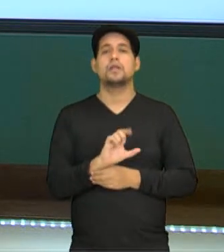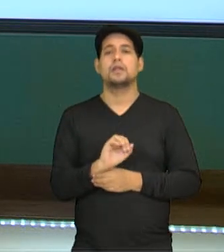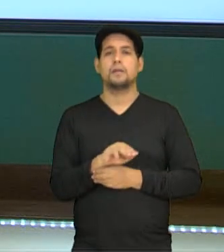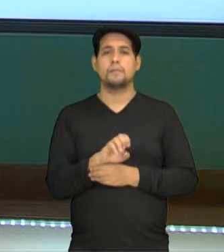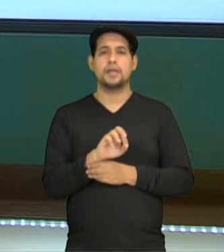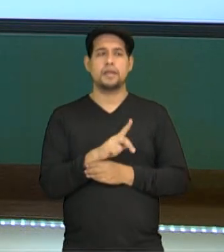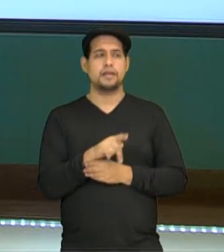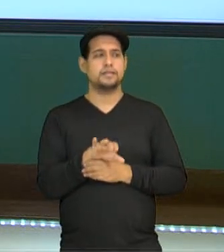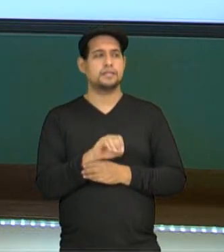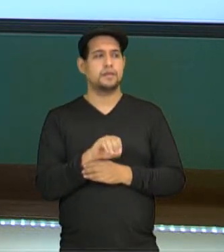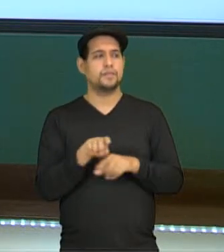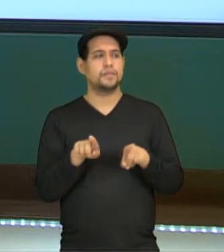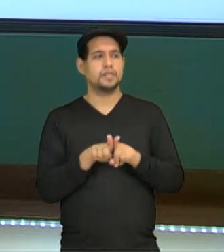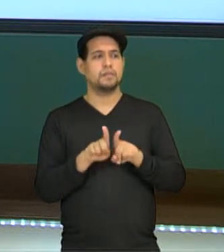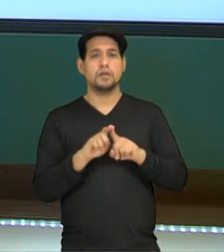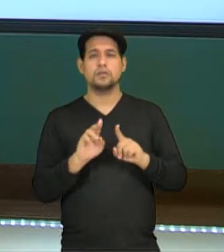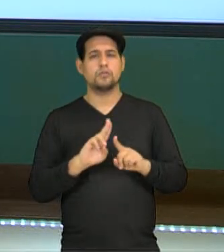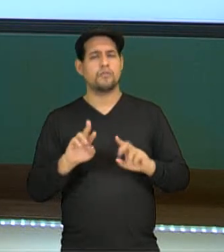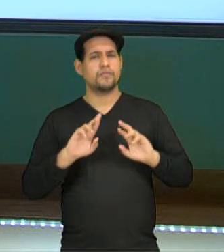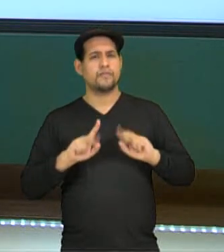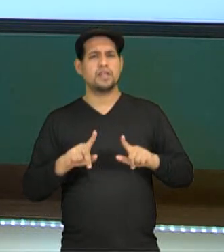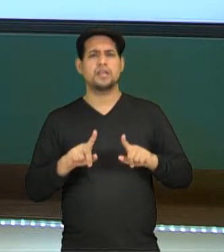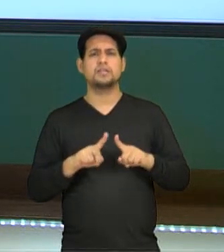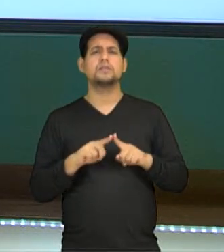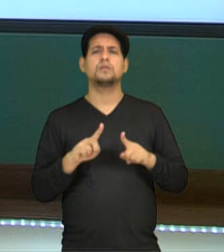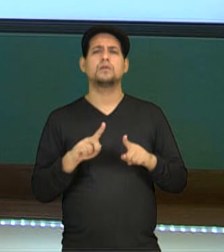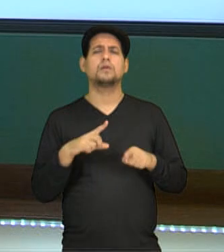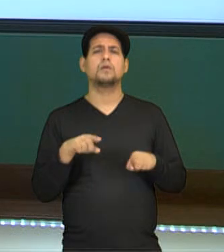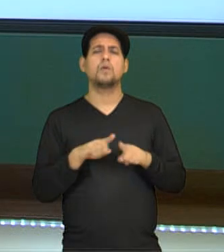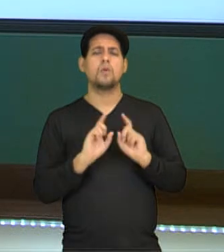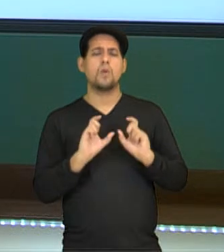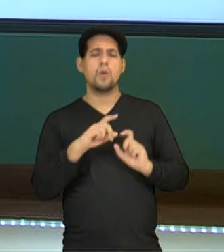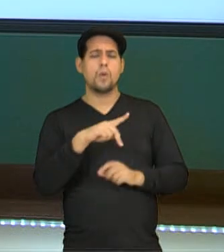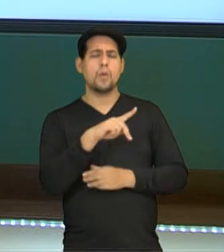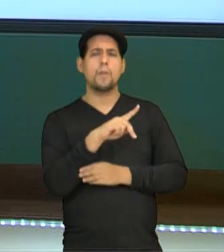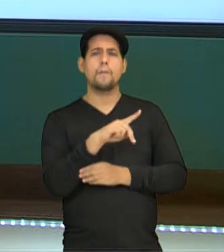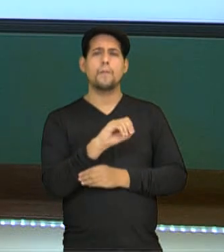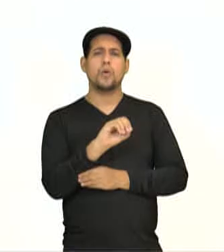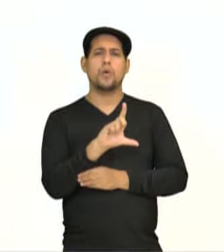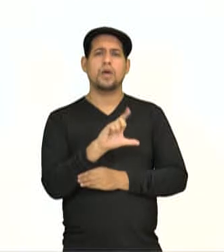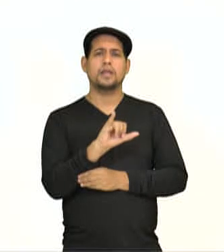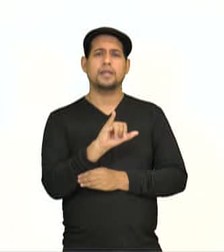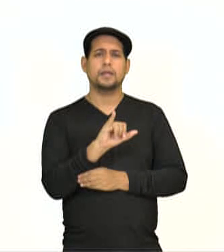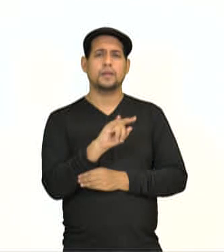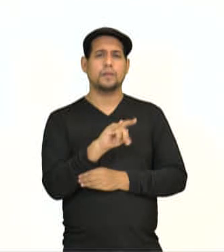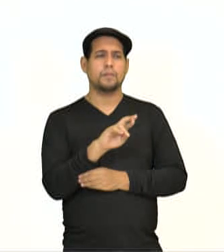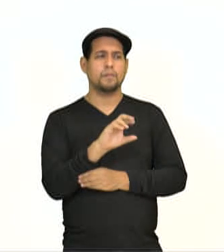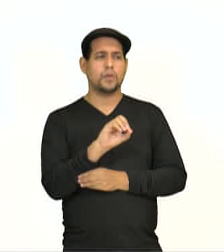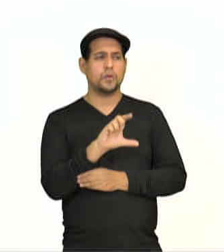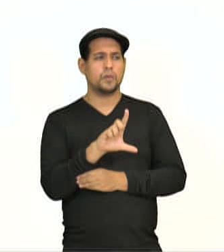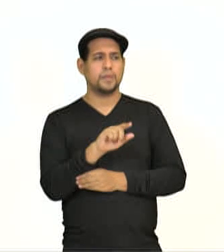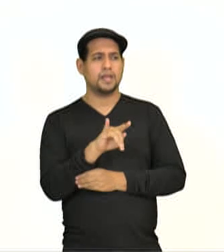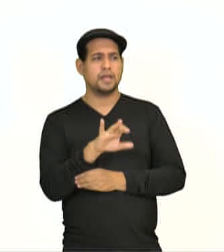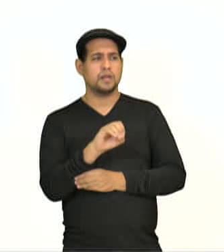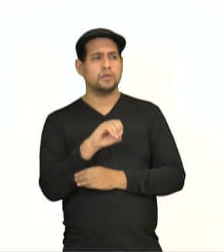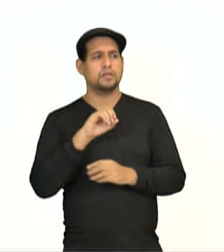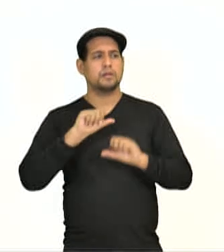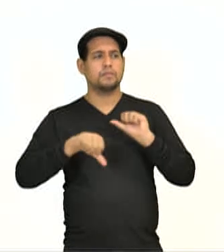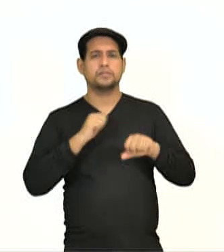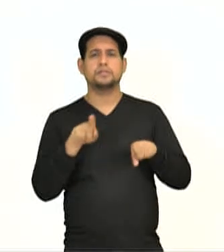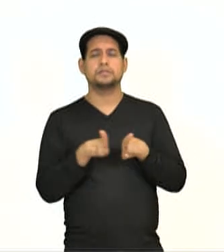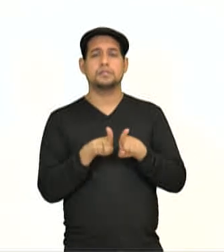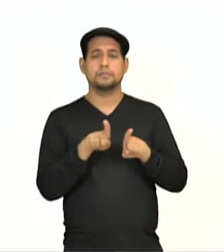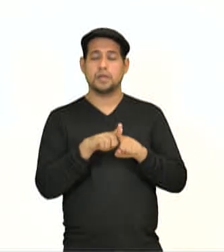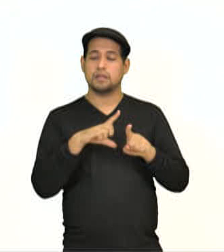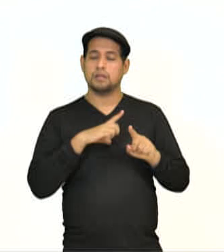de monômeros diferentes, como aditivos em polipropileno, visando induzir modificações nas